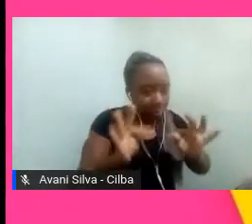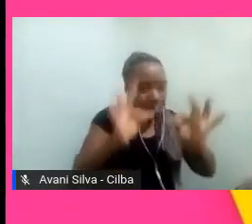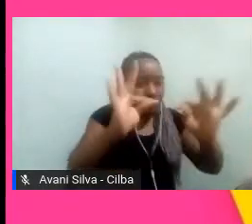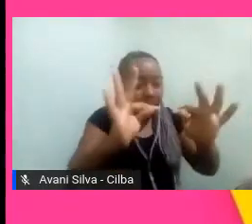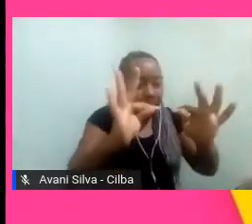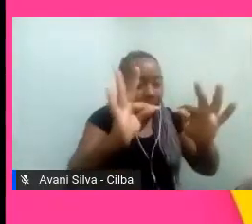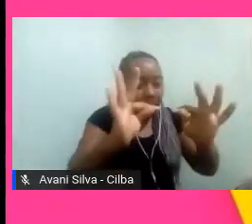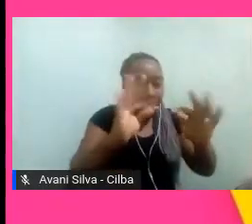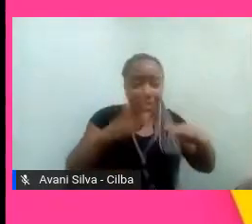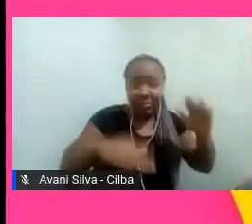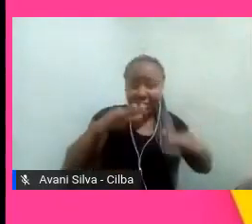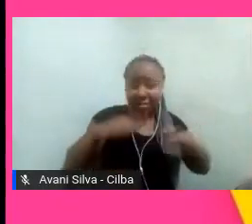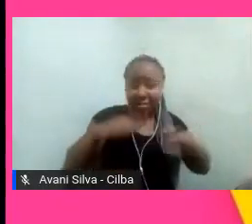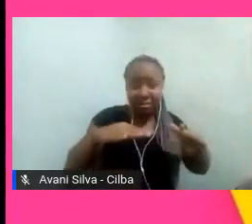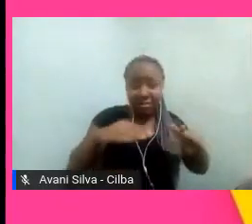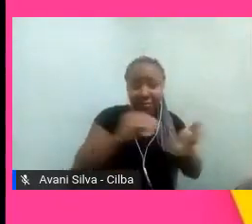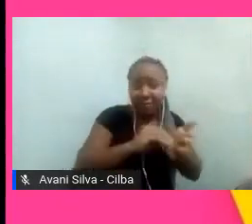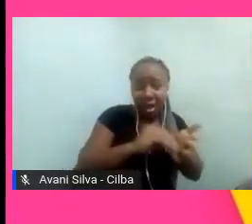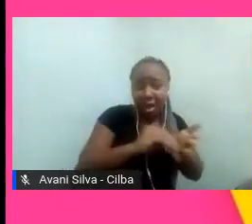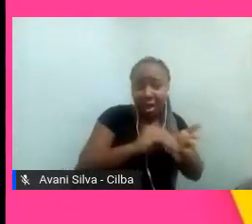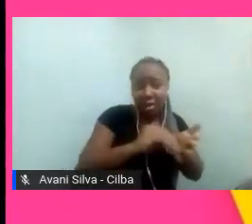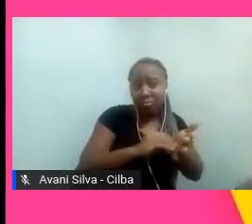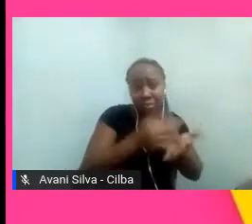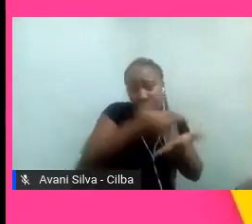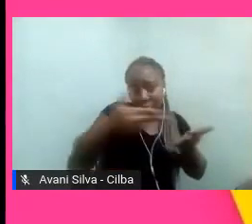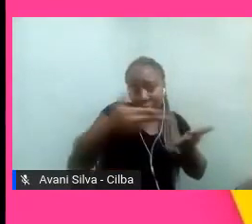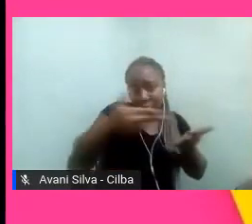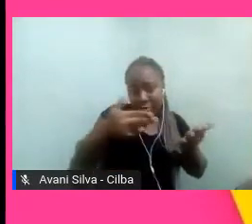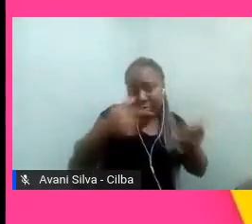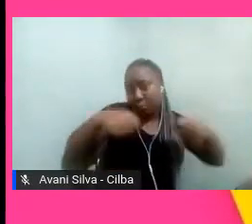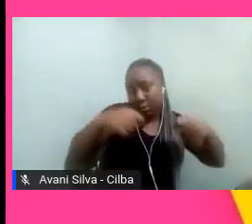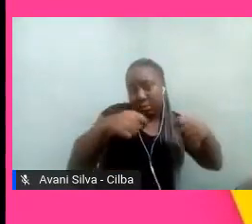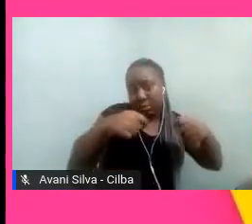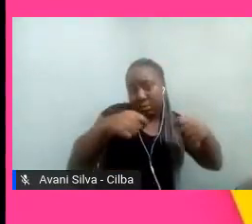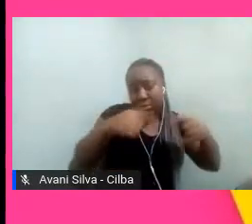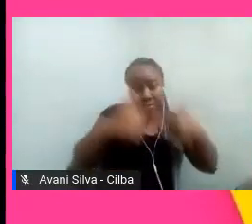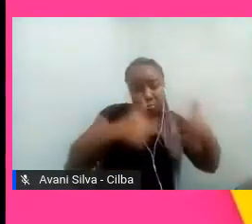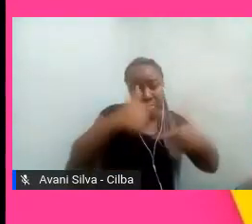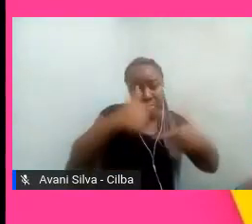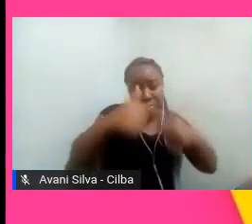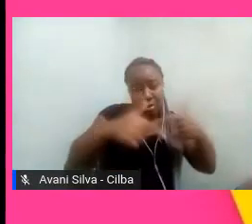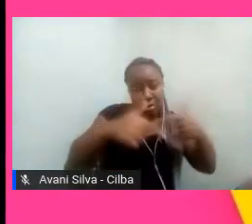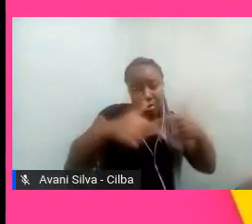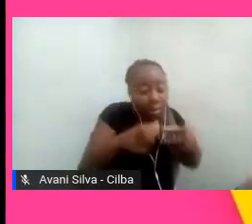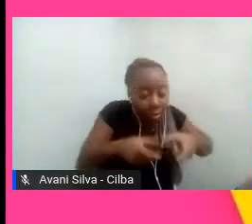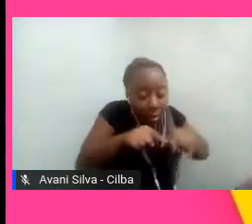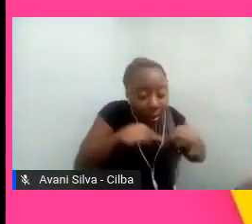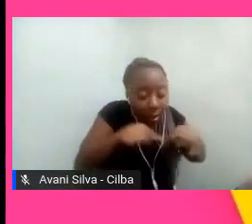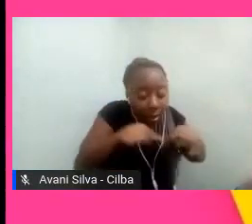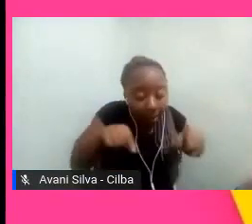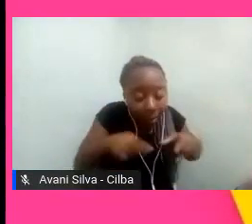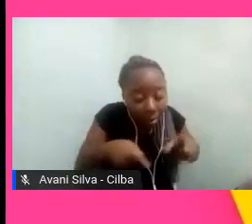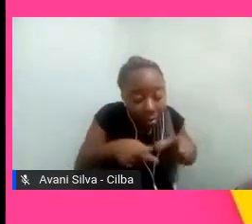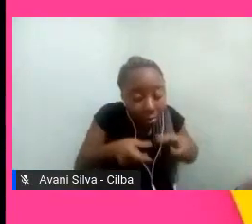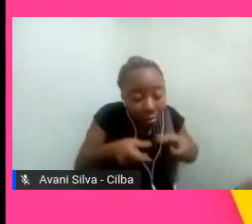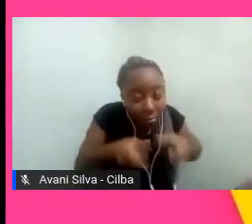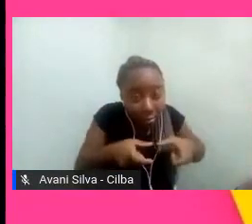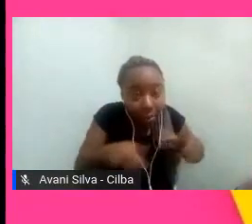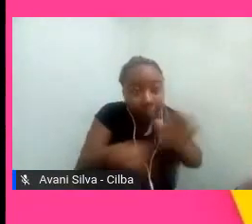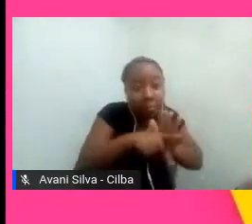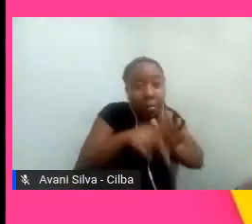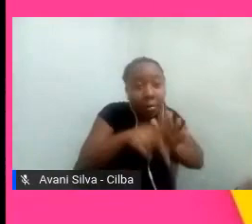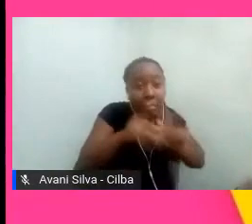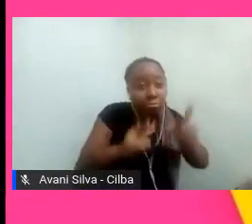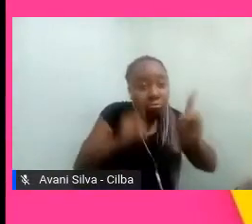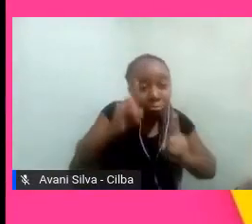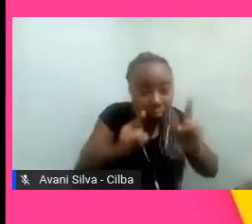equipamento que é fundamental para um trabalho de robótica, que é a placa de robótica. E sobre a placa de robótica, eu vou dizer